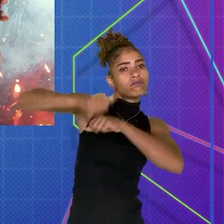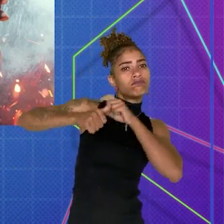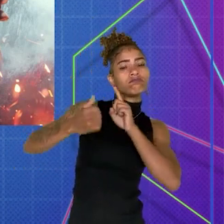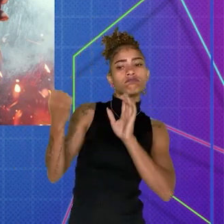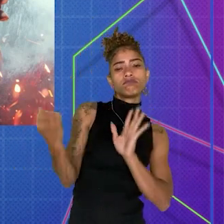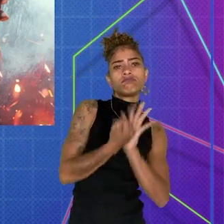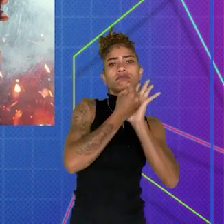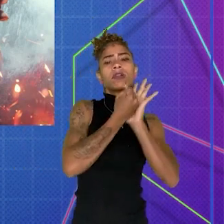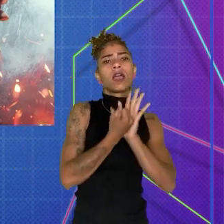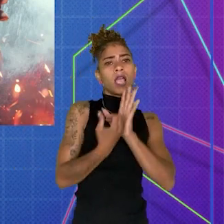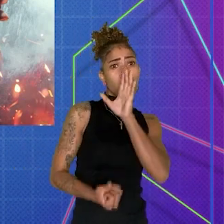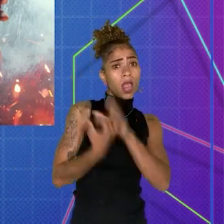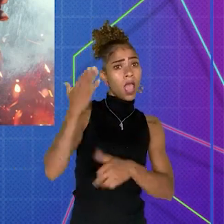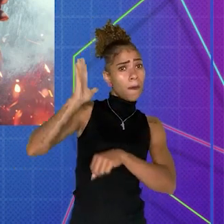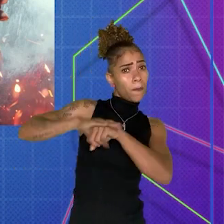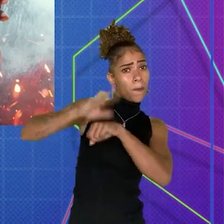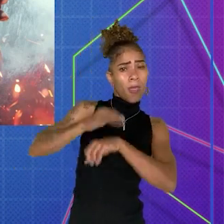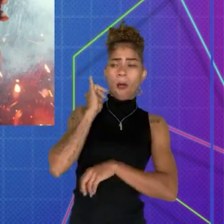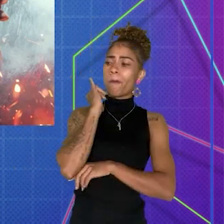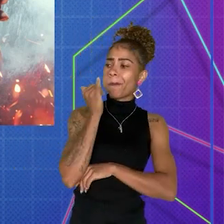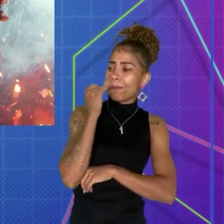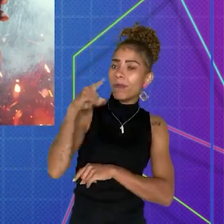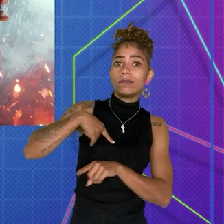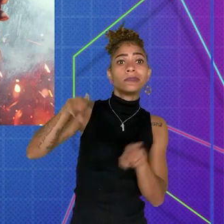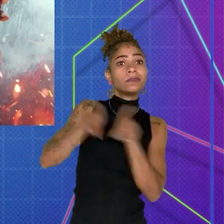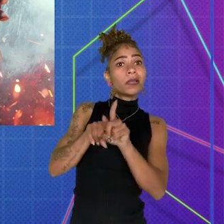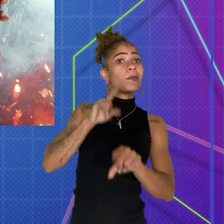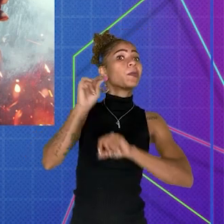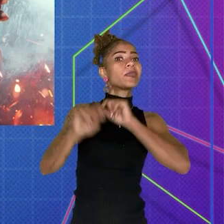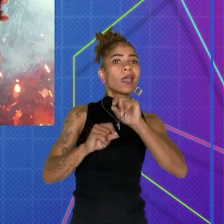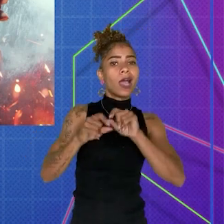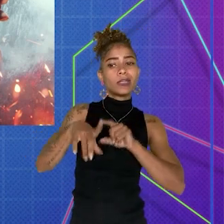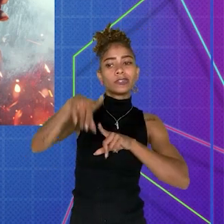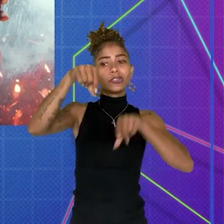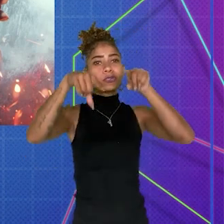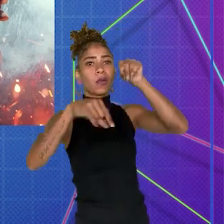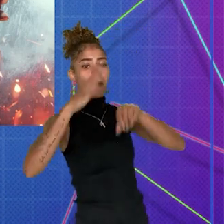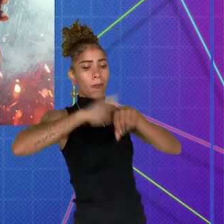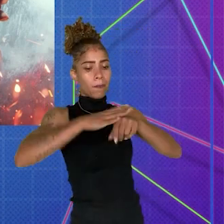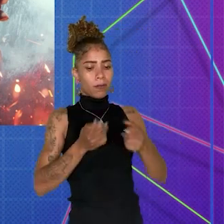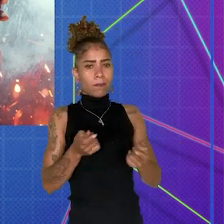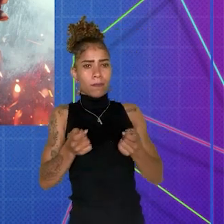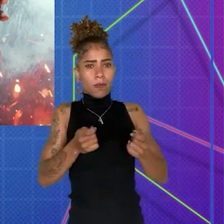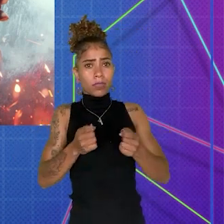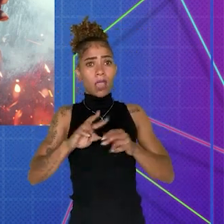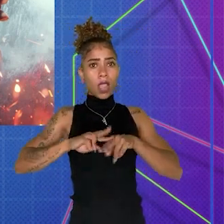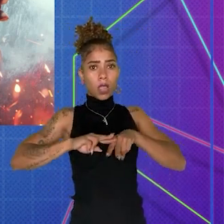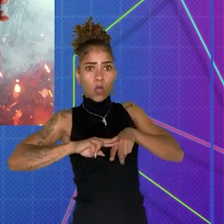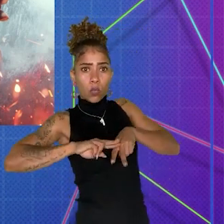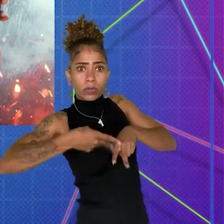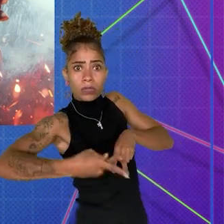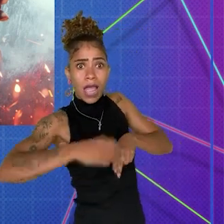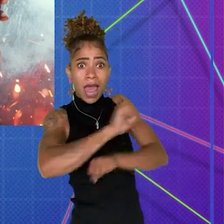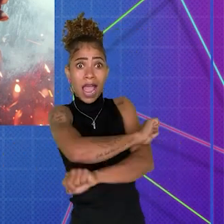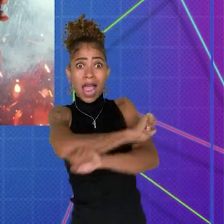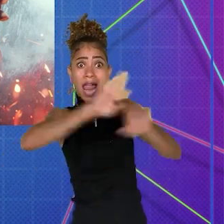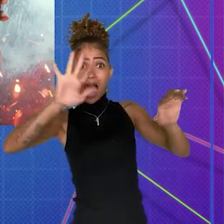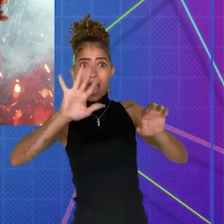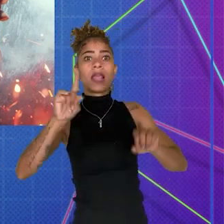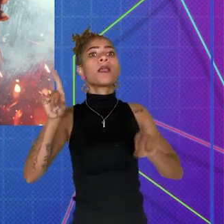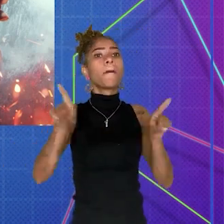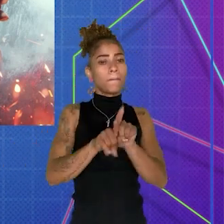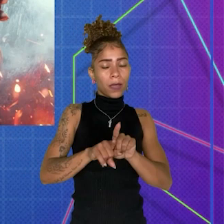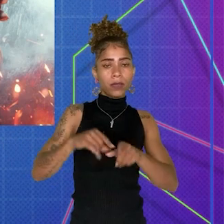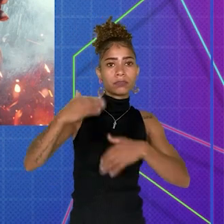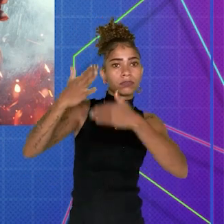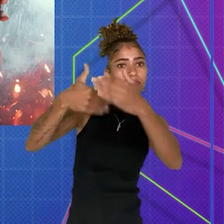da sua história e permitem a criação de sua própria narrativa. Além disso, as escolhas do jogador têm consequências claras e significativas